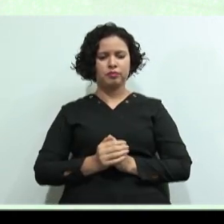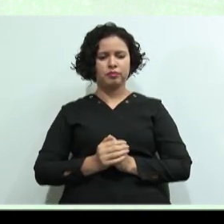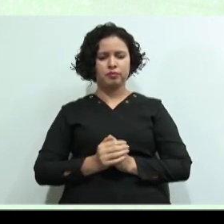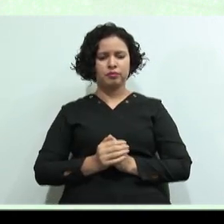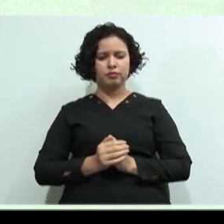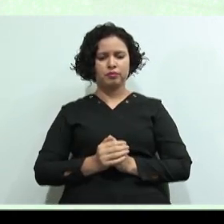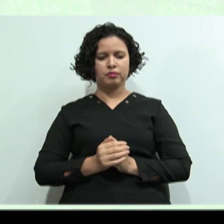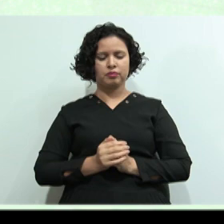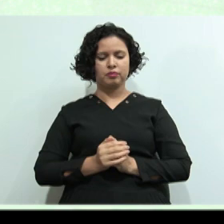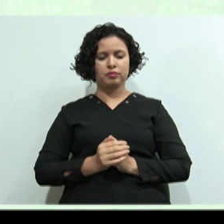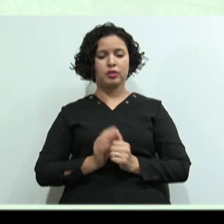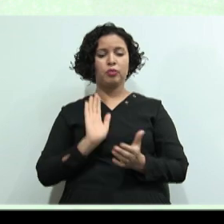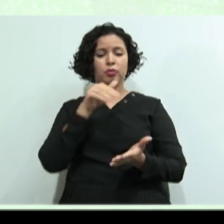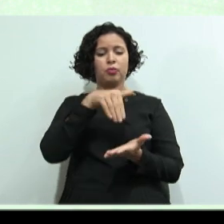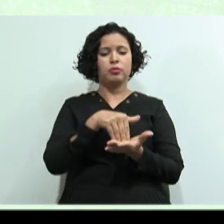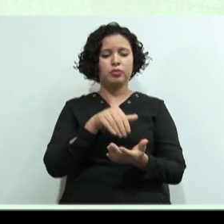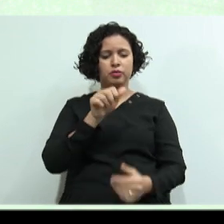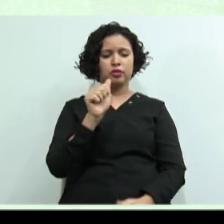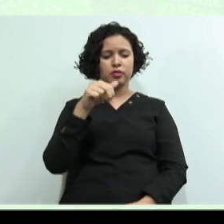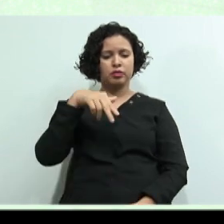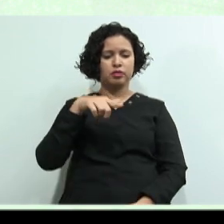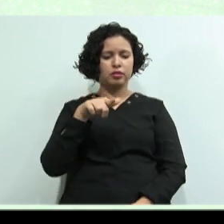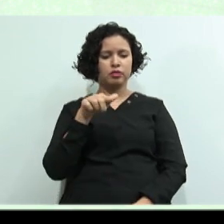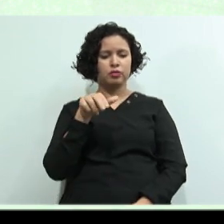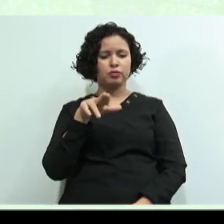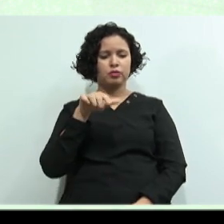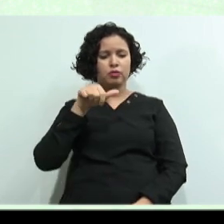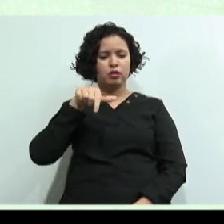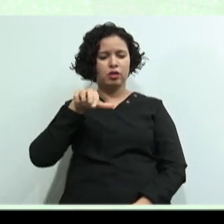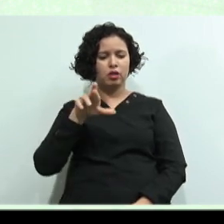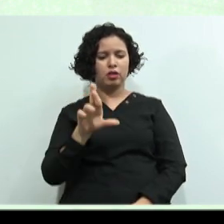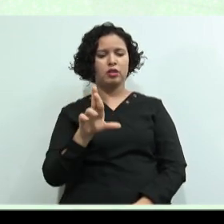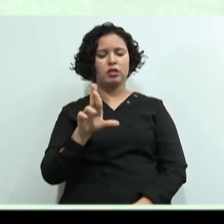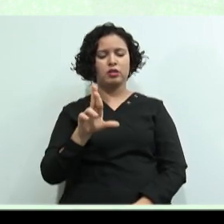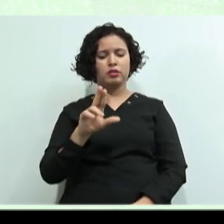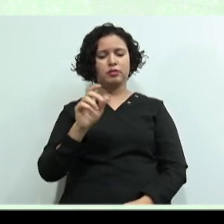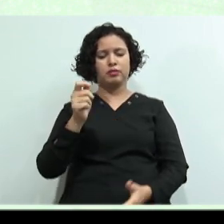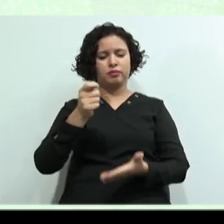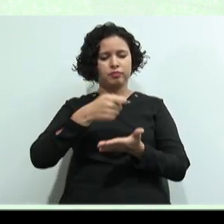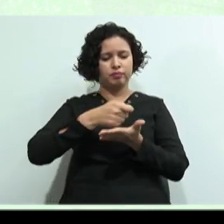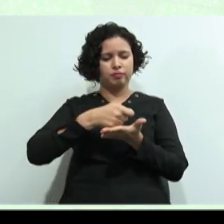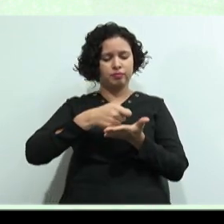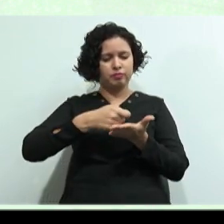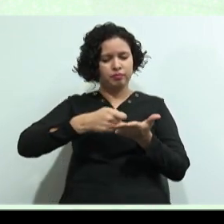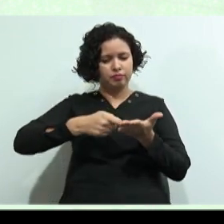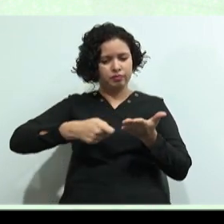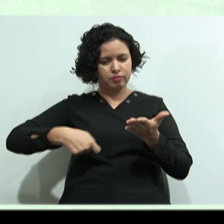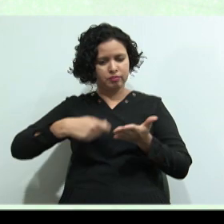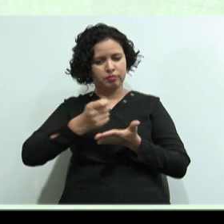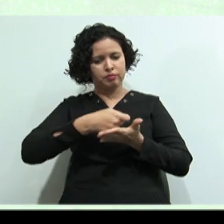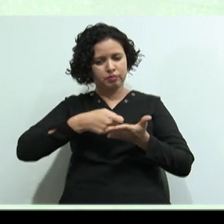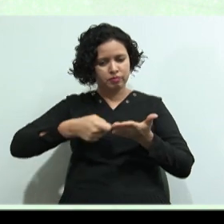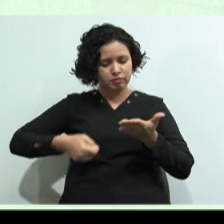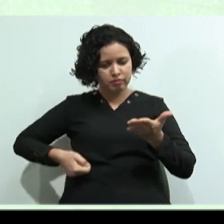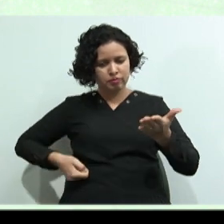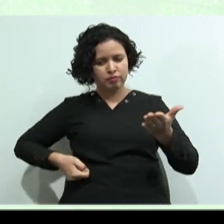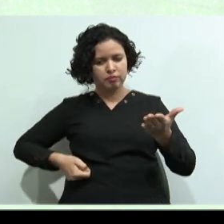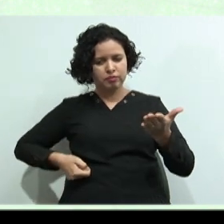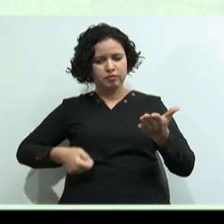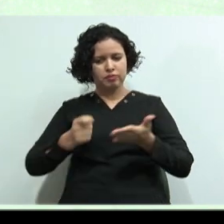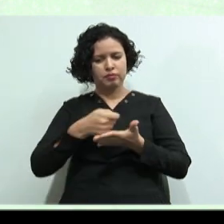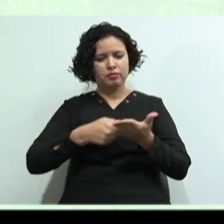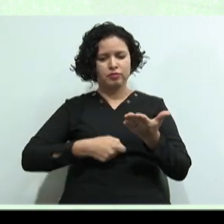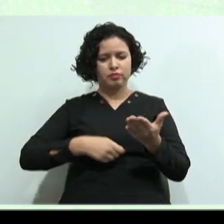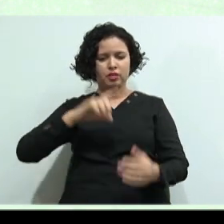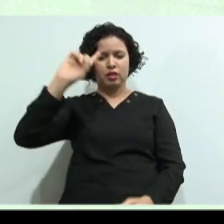E o último é os que têm movimentos angulares, que é o sinal de escrever